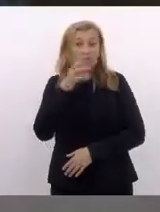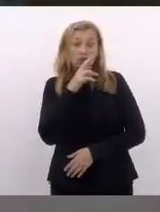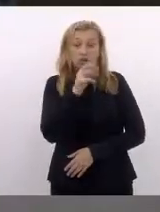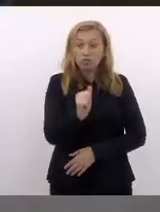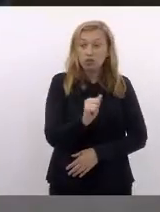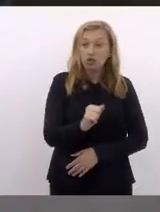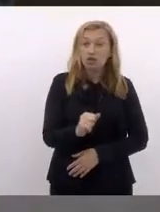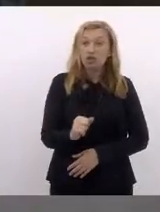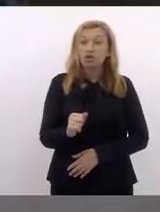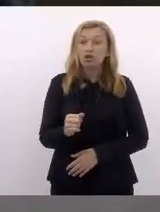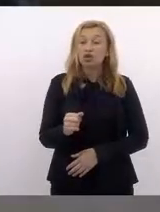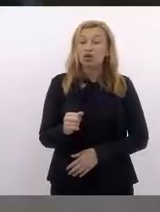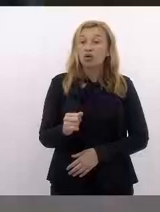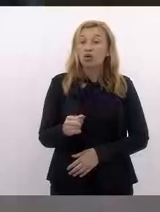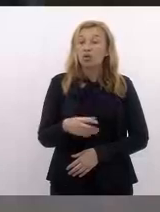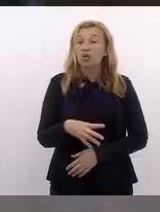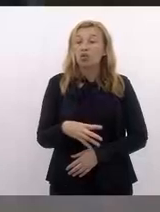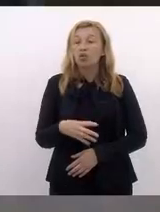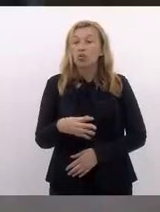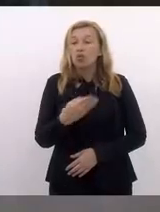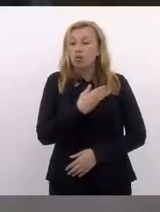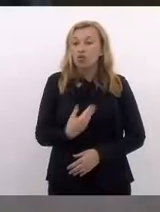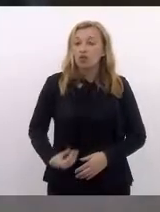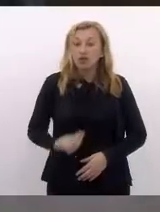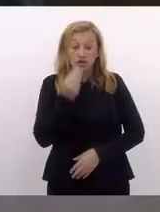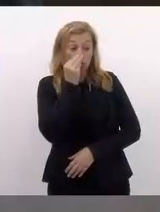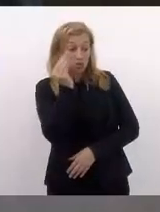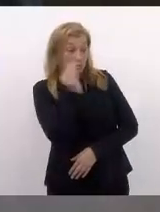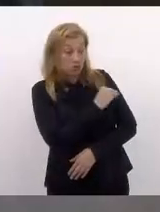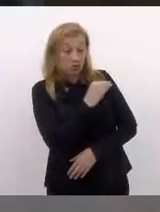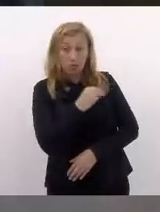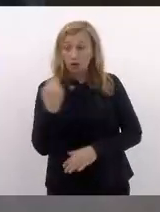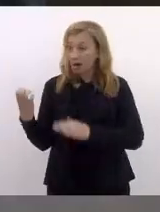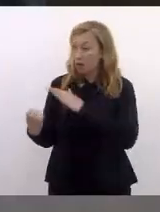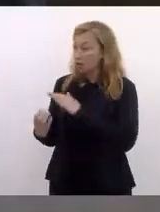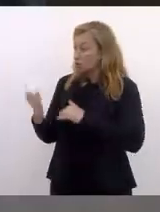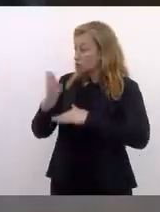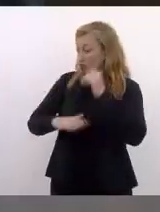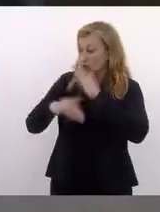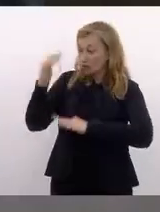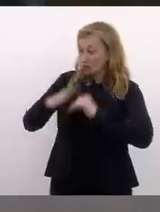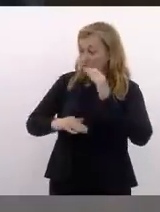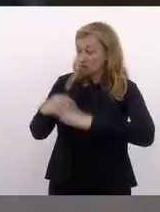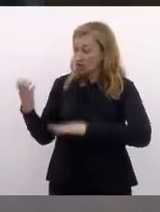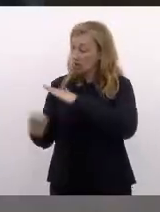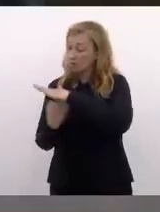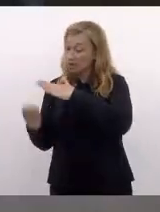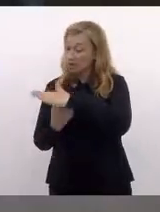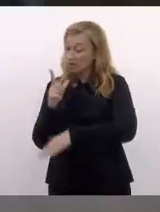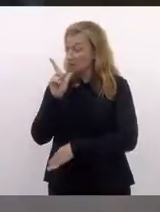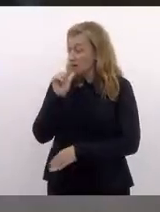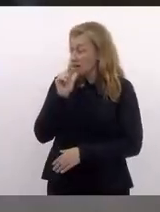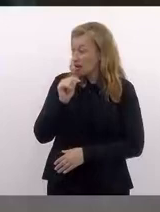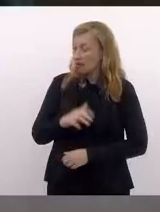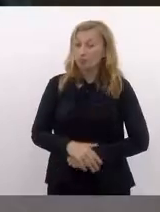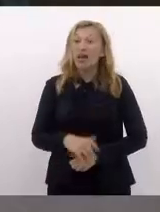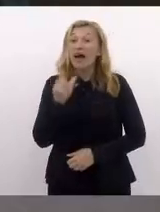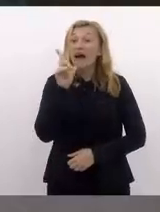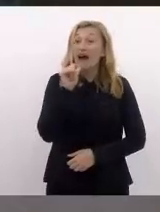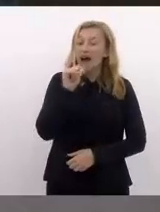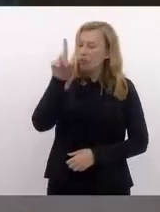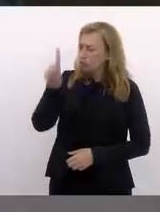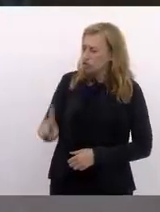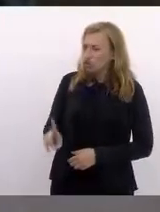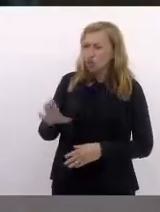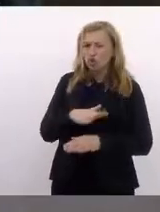simplesmente o governo virou as costas para você trabalhando que a água a água a água é a água é um direito